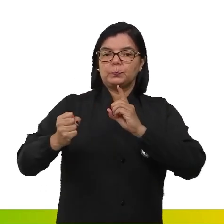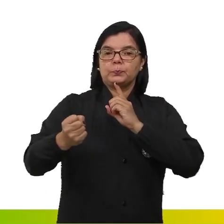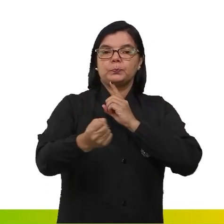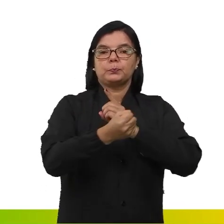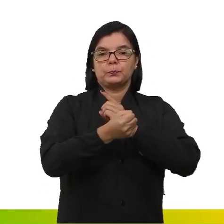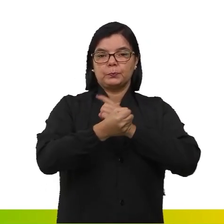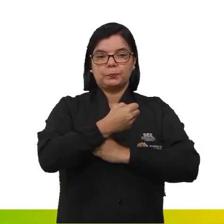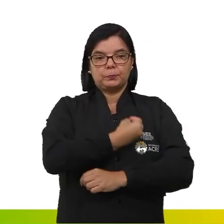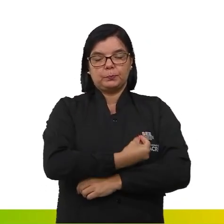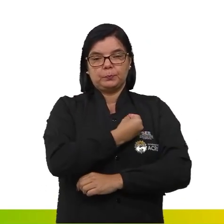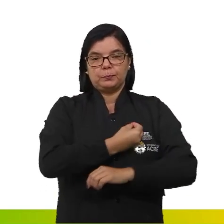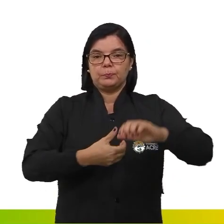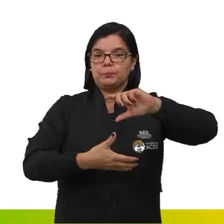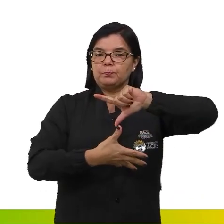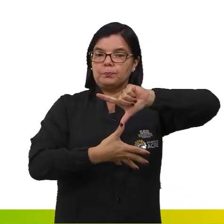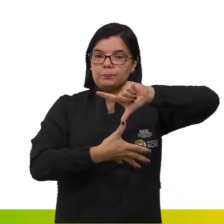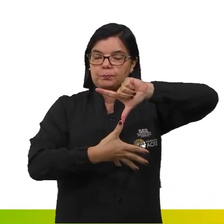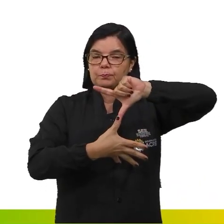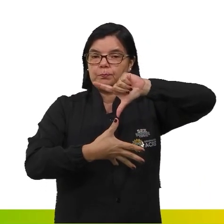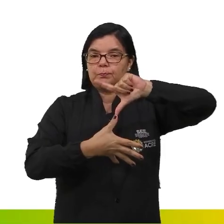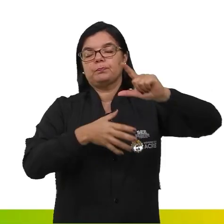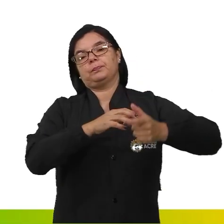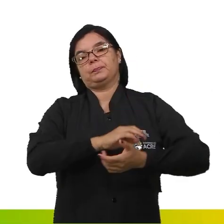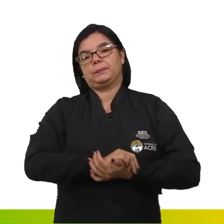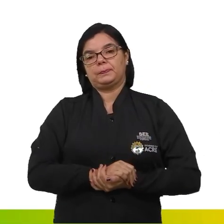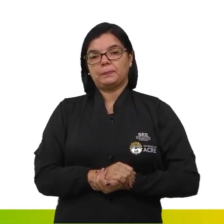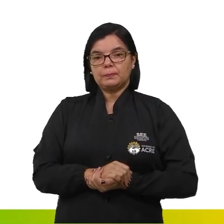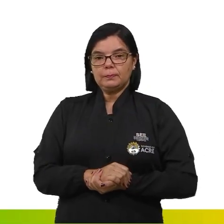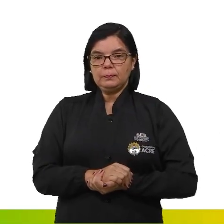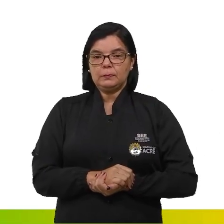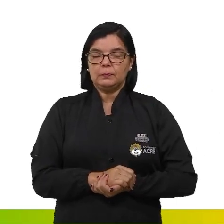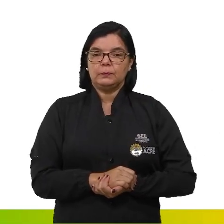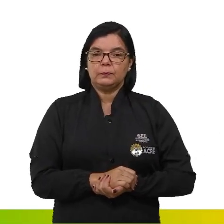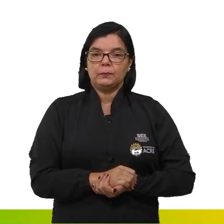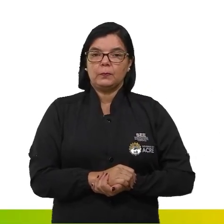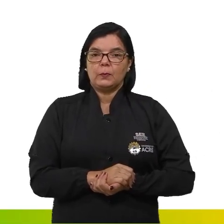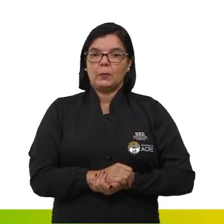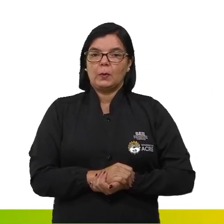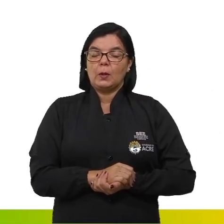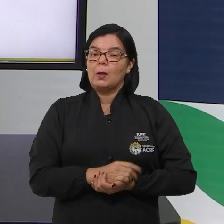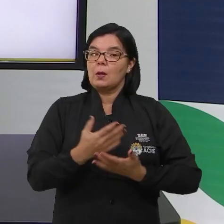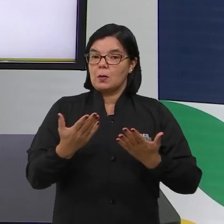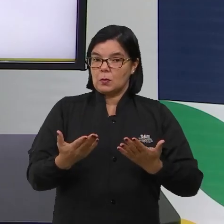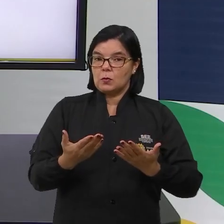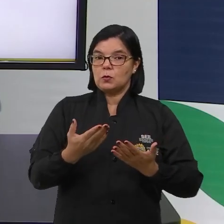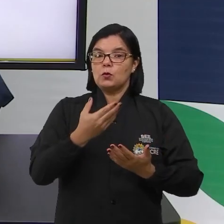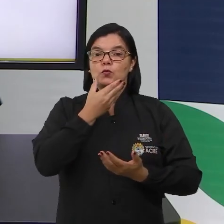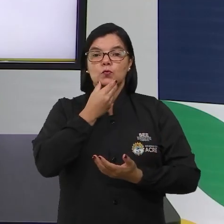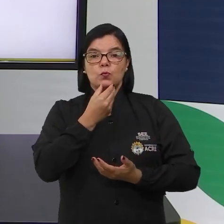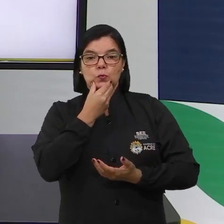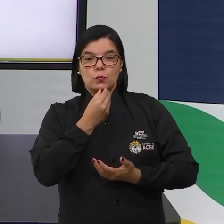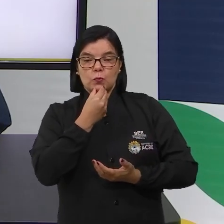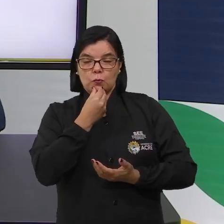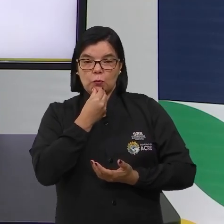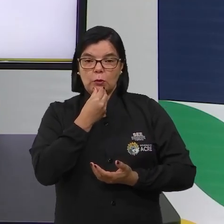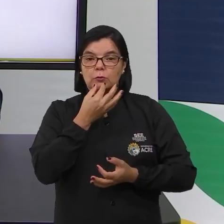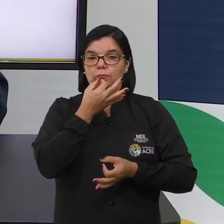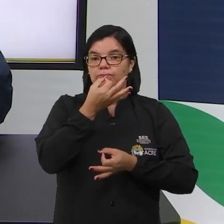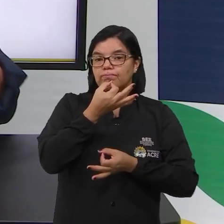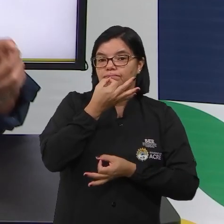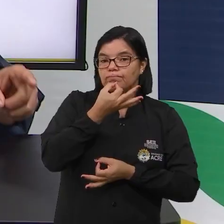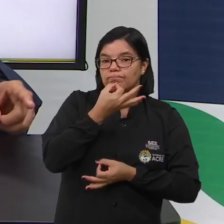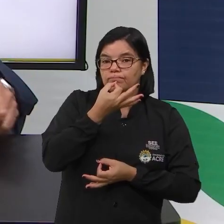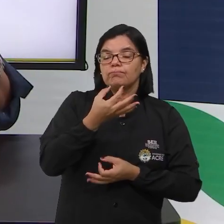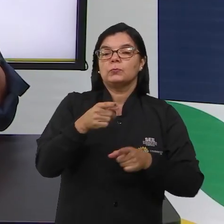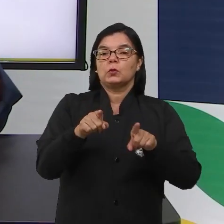a transformação social a partir da realidade latino-americana. Ele é um dos pioneiros em questionar